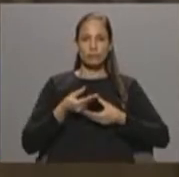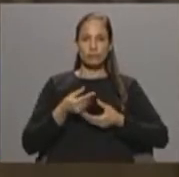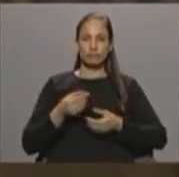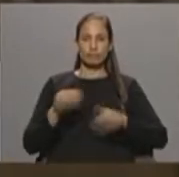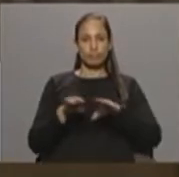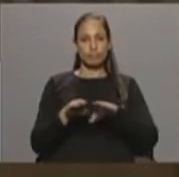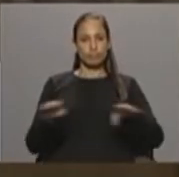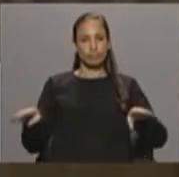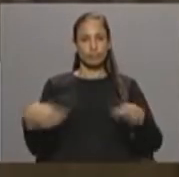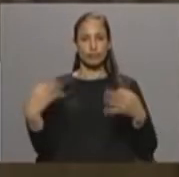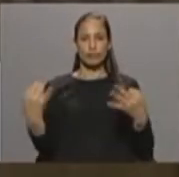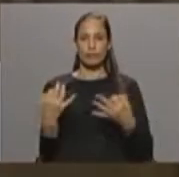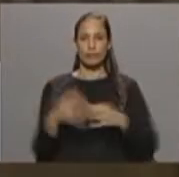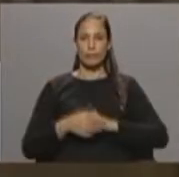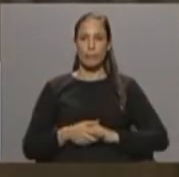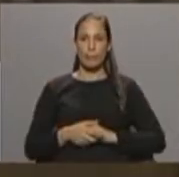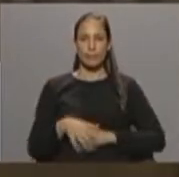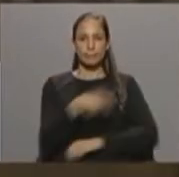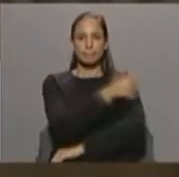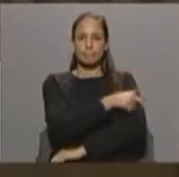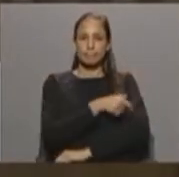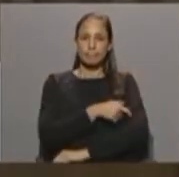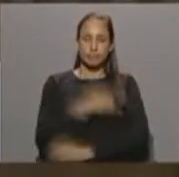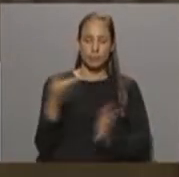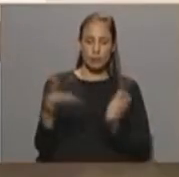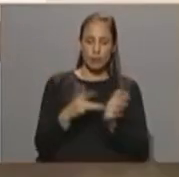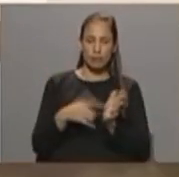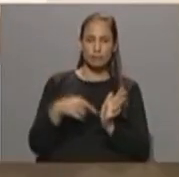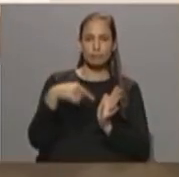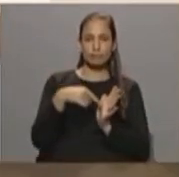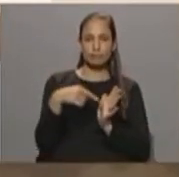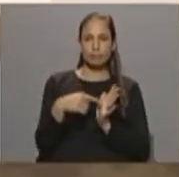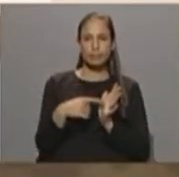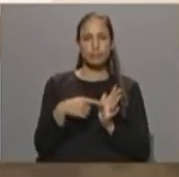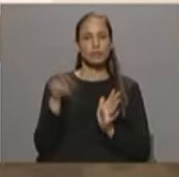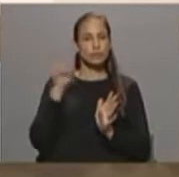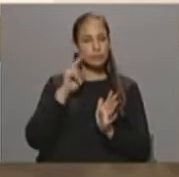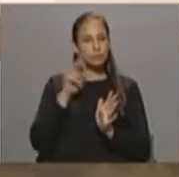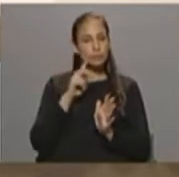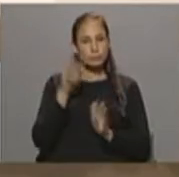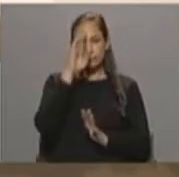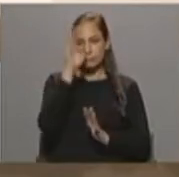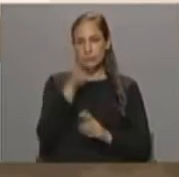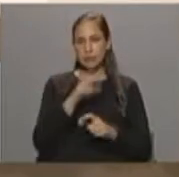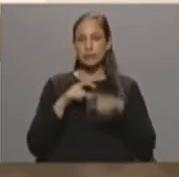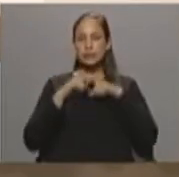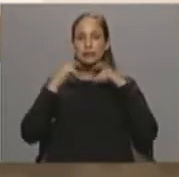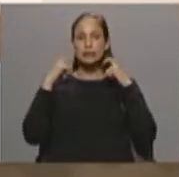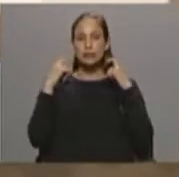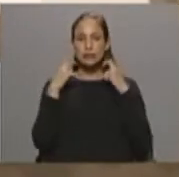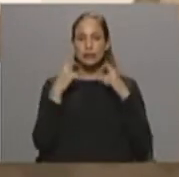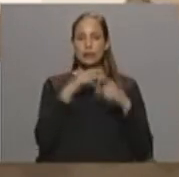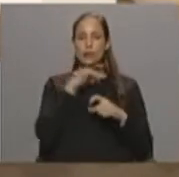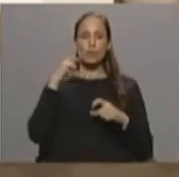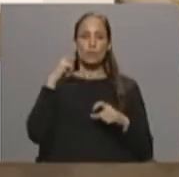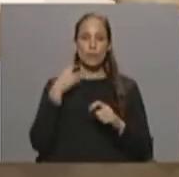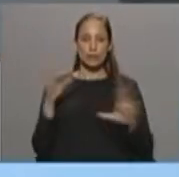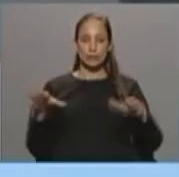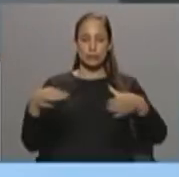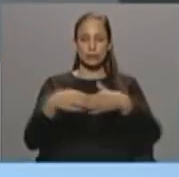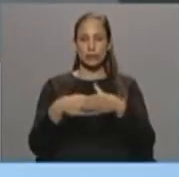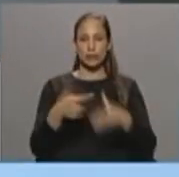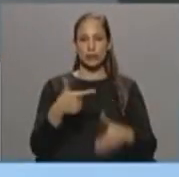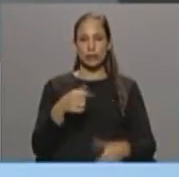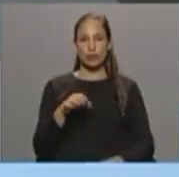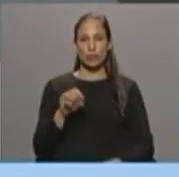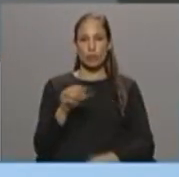Missionários Açorianos em Timor-Leste era uma obra que reconhece e valoriza a influência decisiva do clero dos Açores na missionação timorense. Dom Ximenes